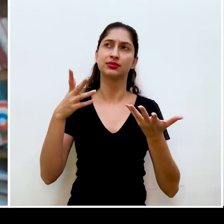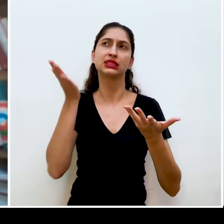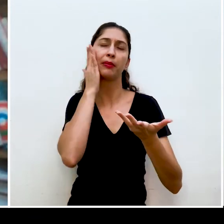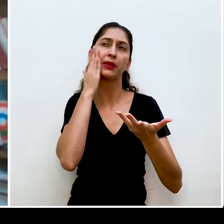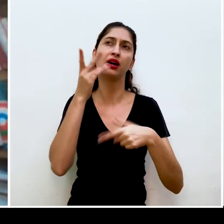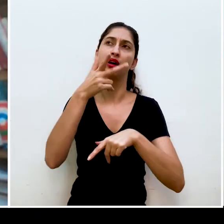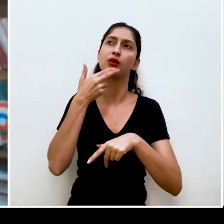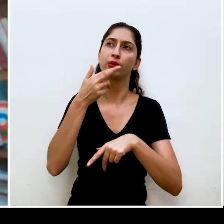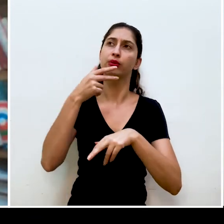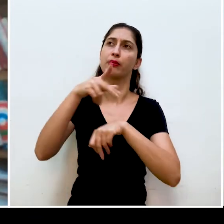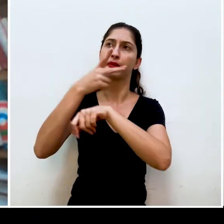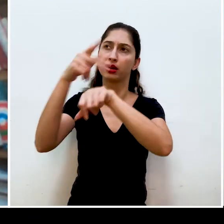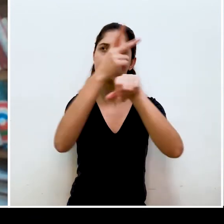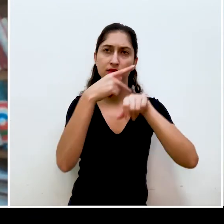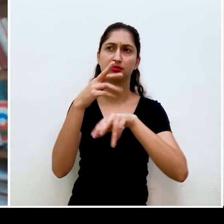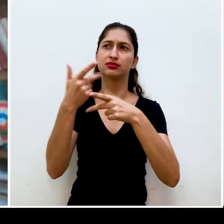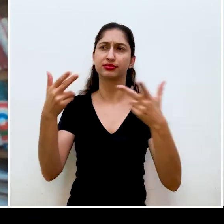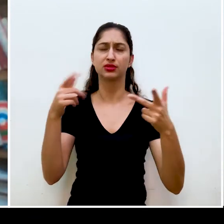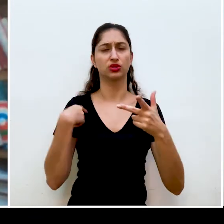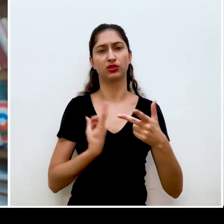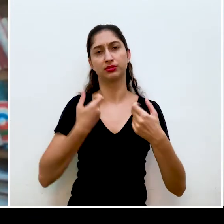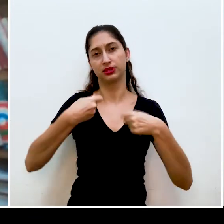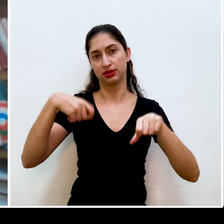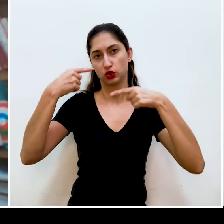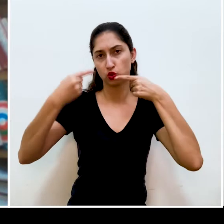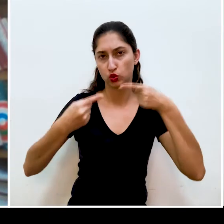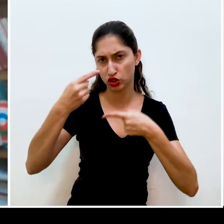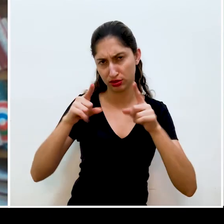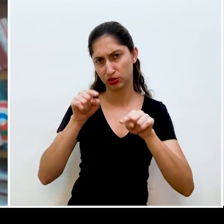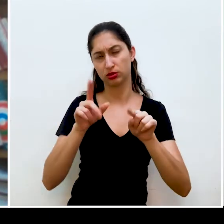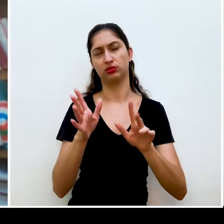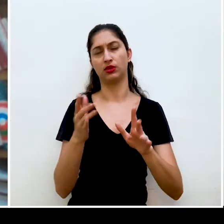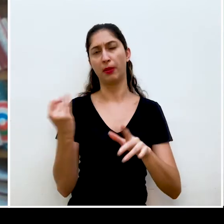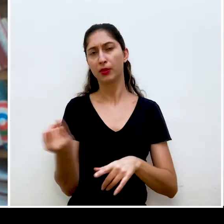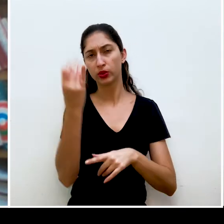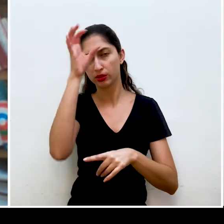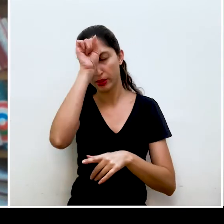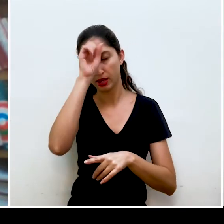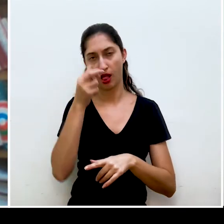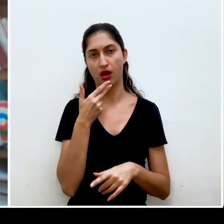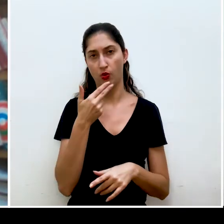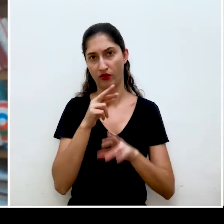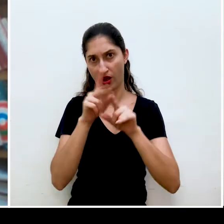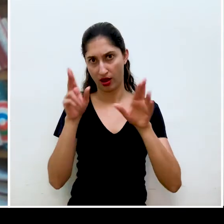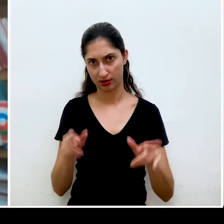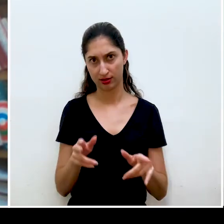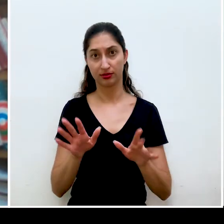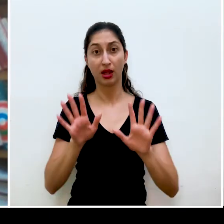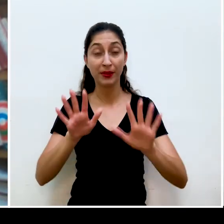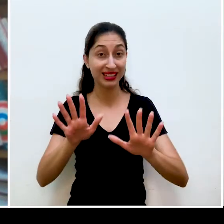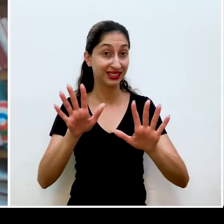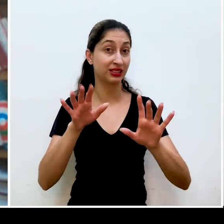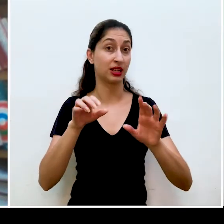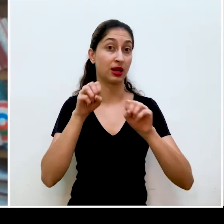né? Acho que cabe muito a gente discutir. Eu acho que a educação